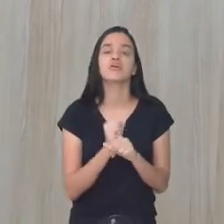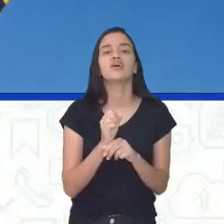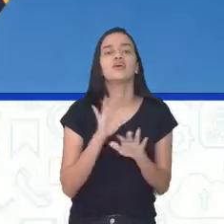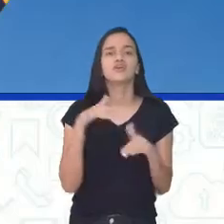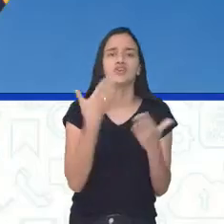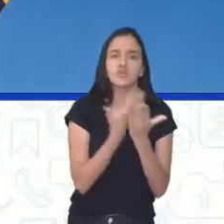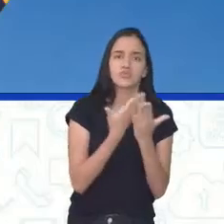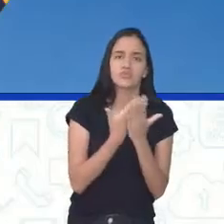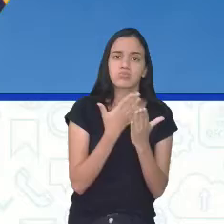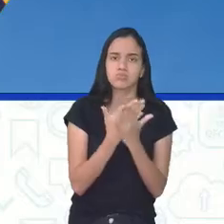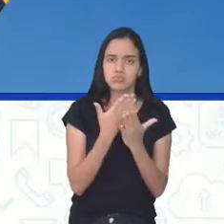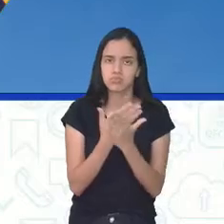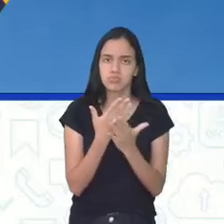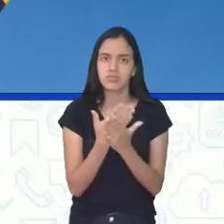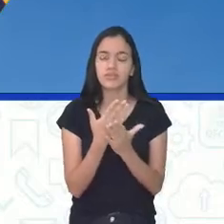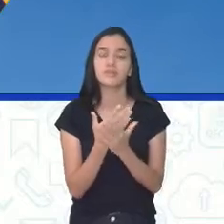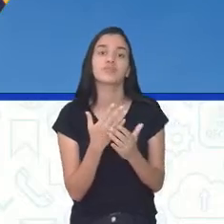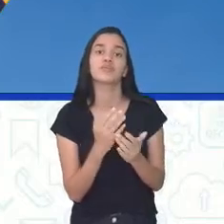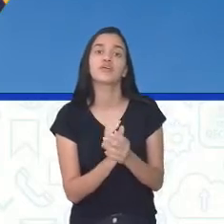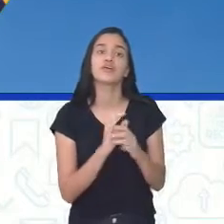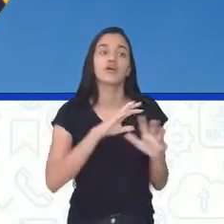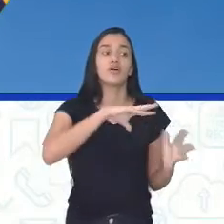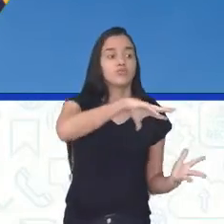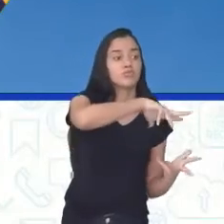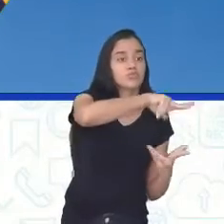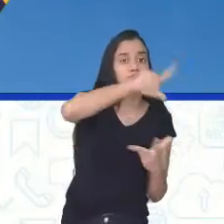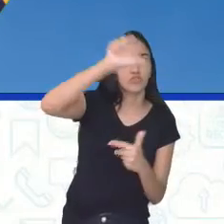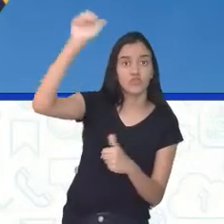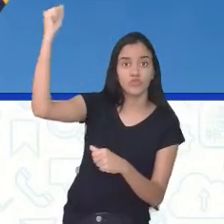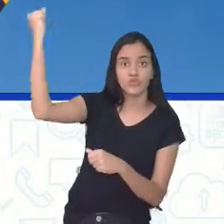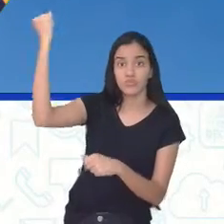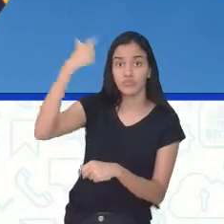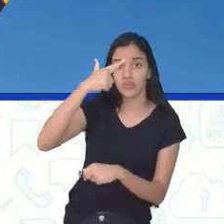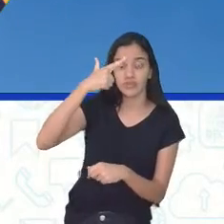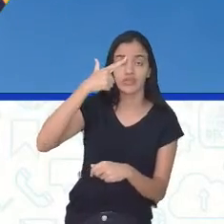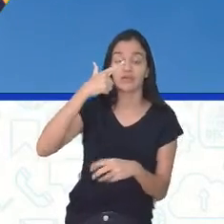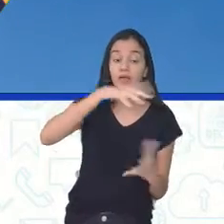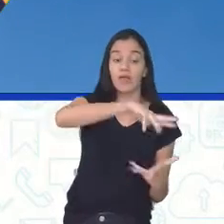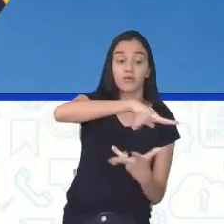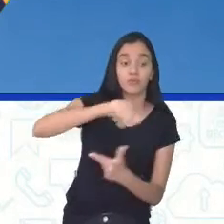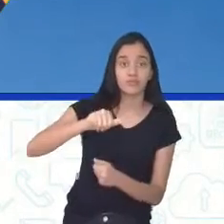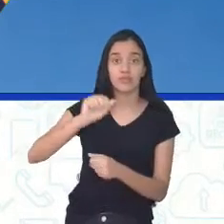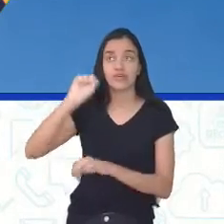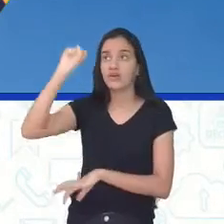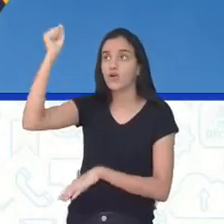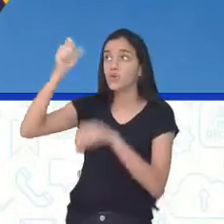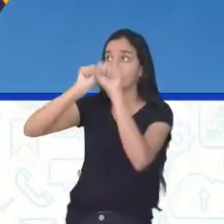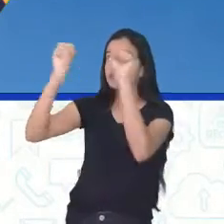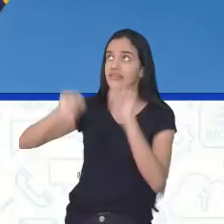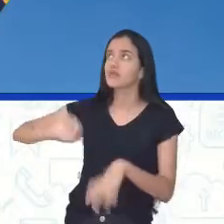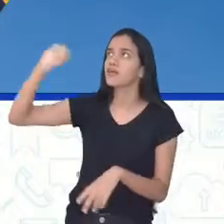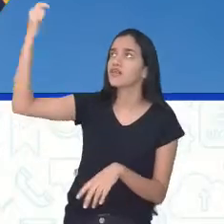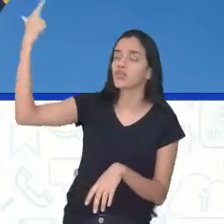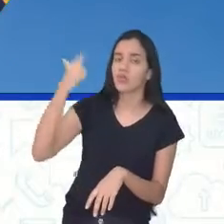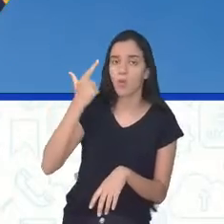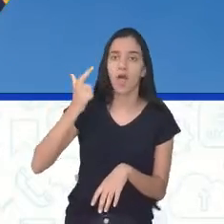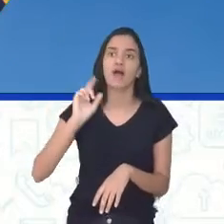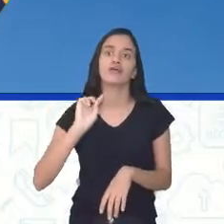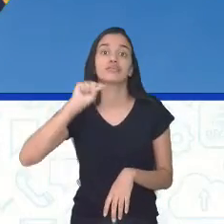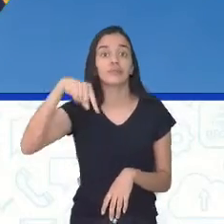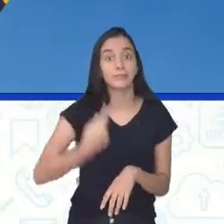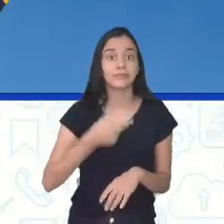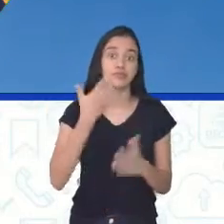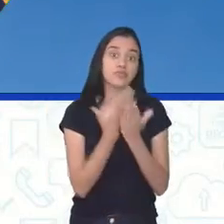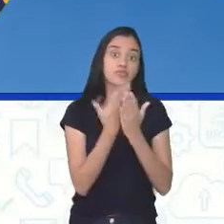estudamos a questão aí, olha, do sistema solar, nós estudamos o planeta Terra. Após o planeta Terra, nós